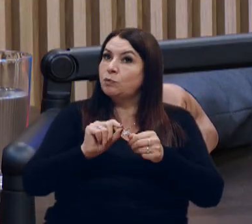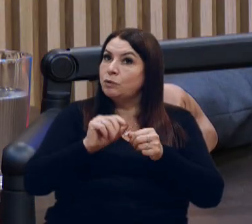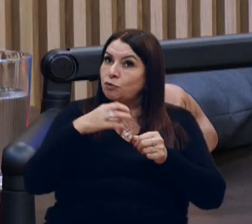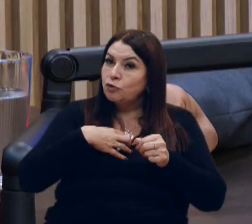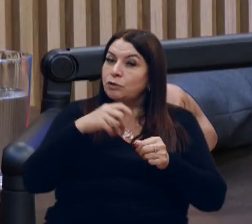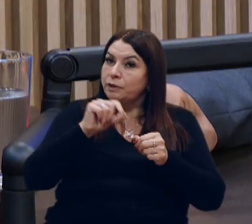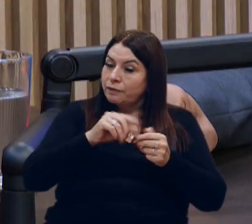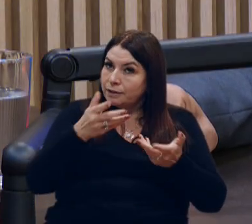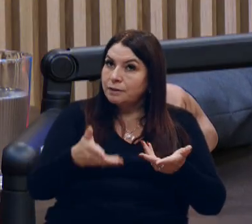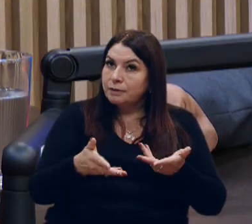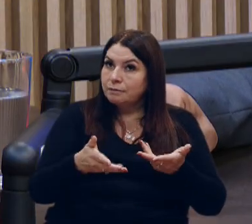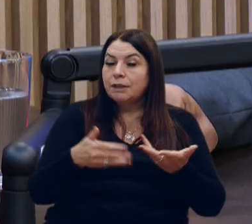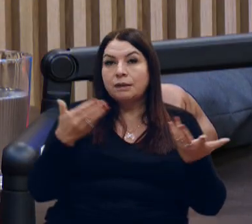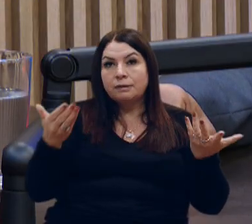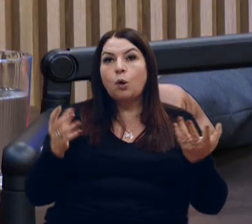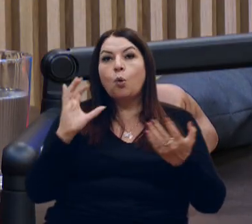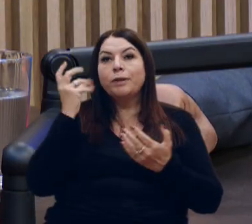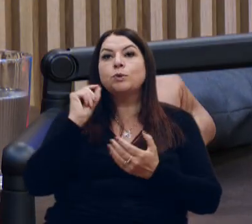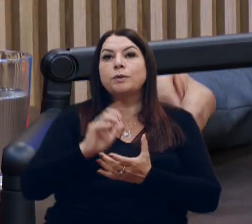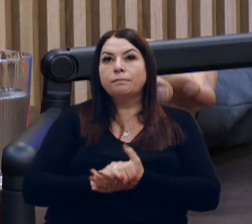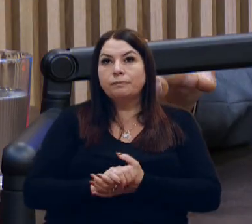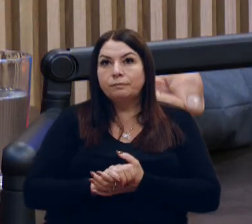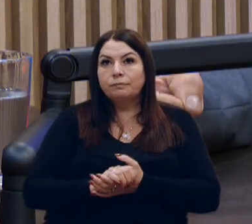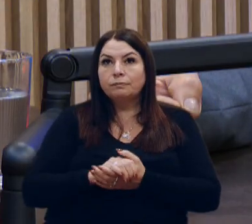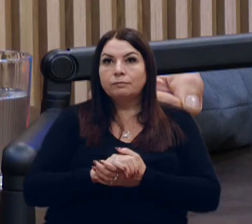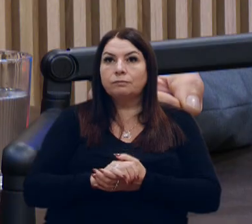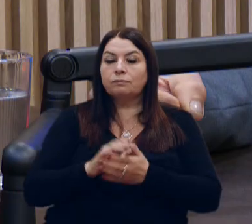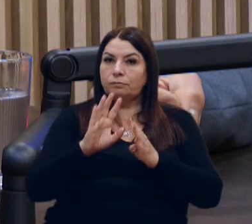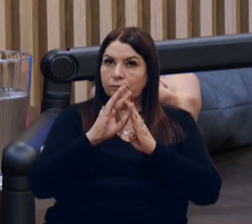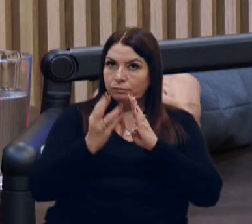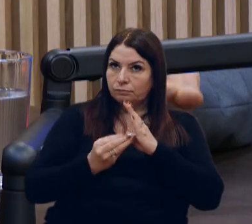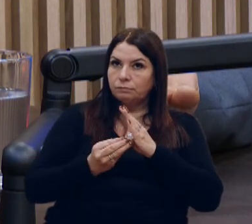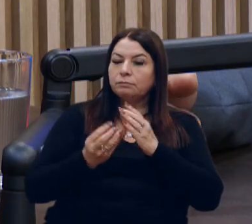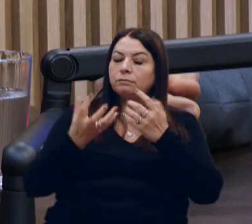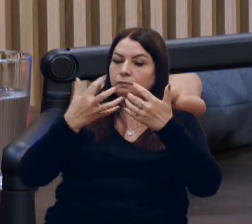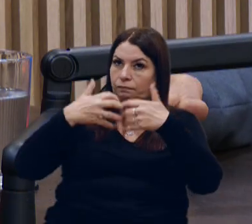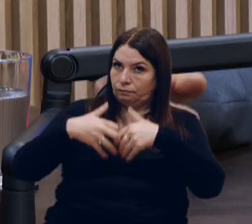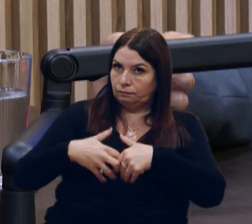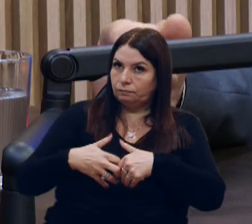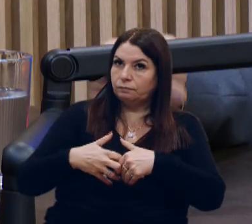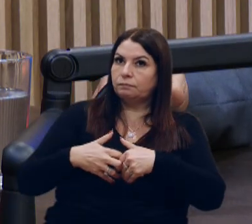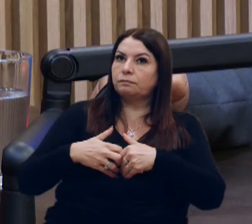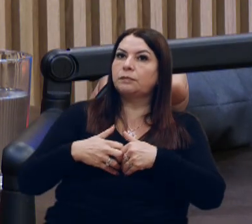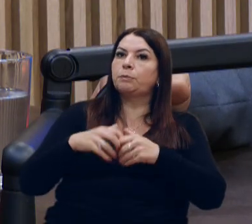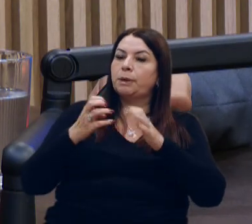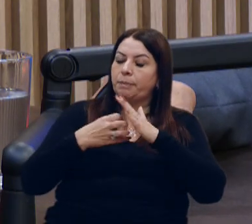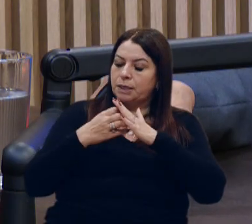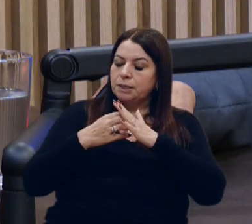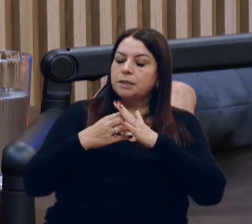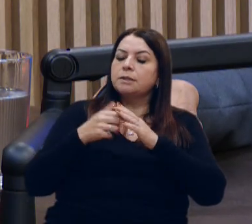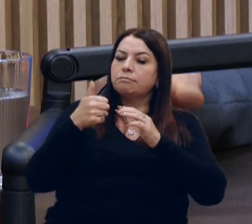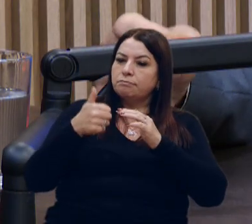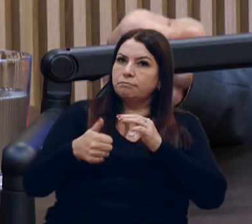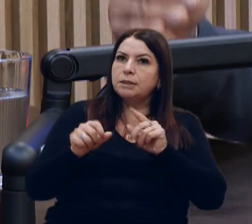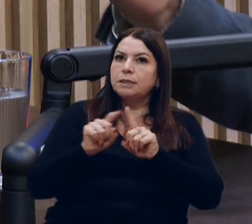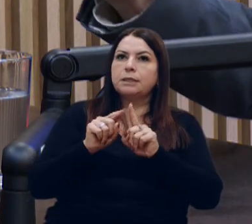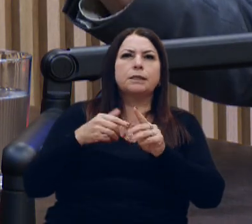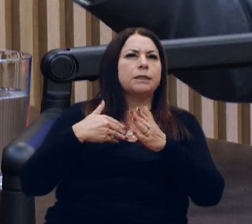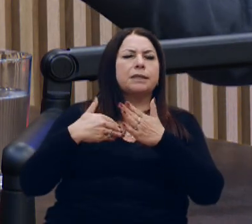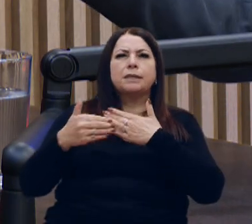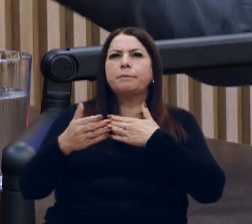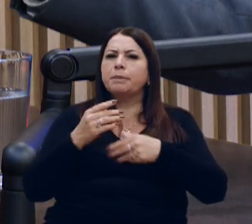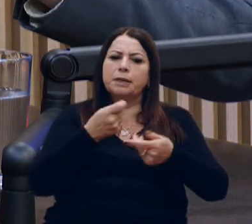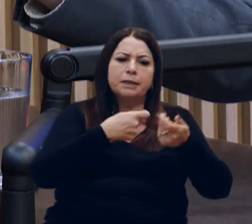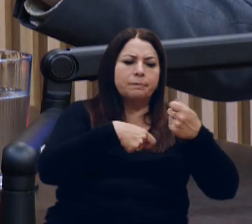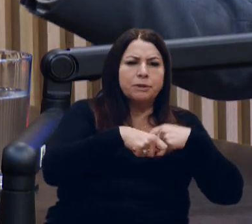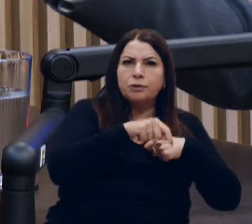que está andando. Então, o que acontece? O SAMAI funciona. O SAMAI é uma autarquia que funciona, independente de quem